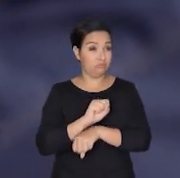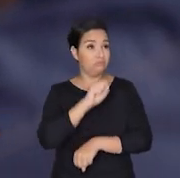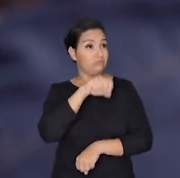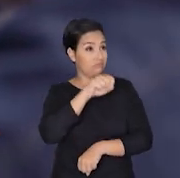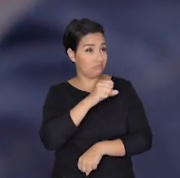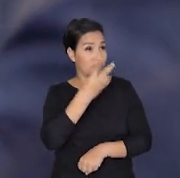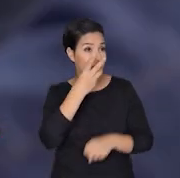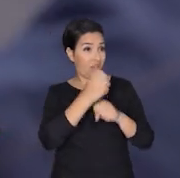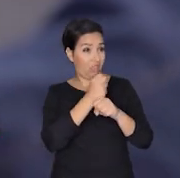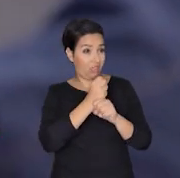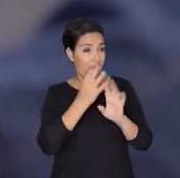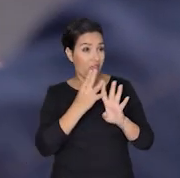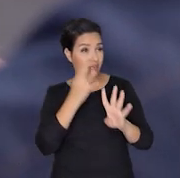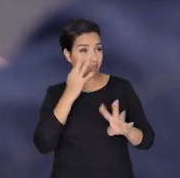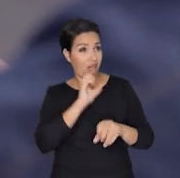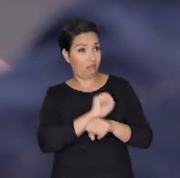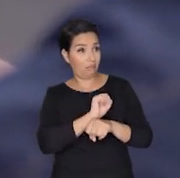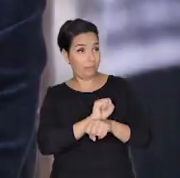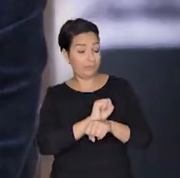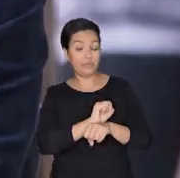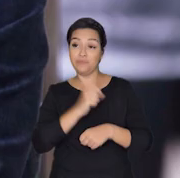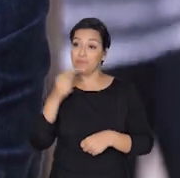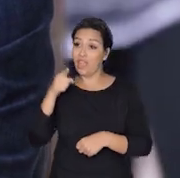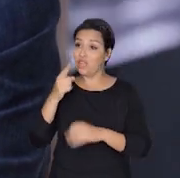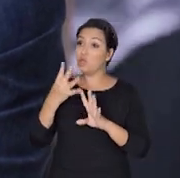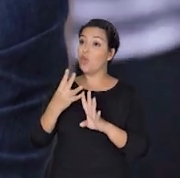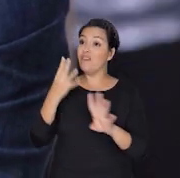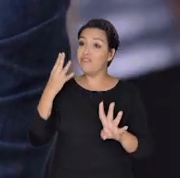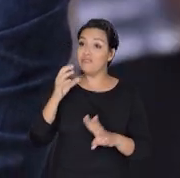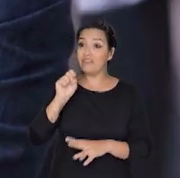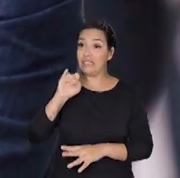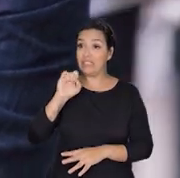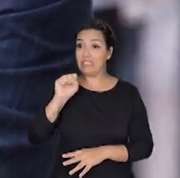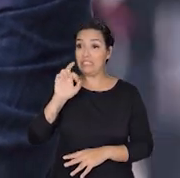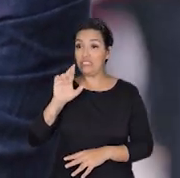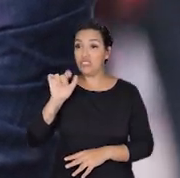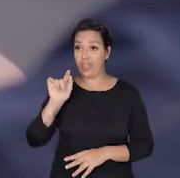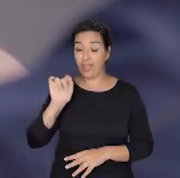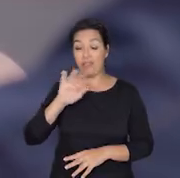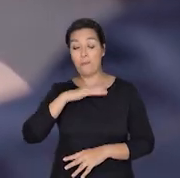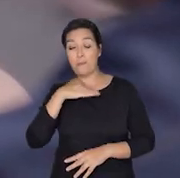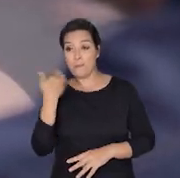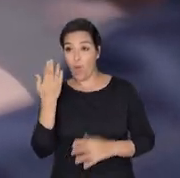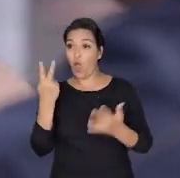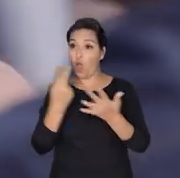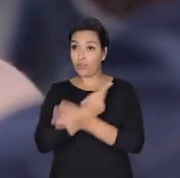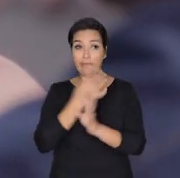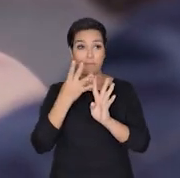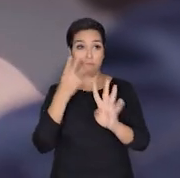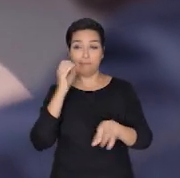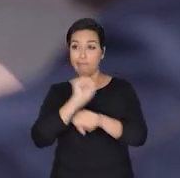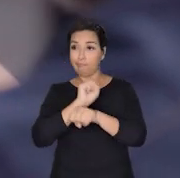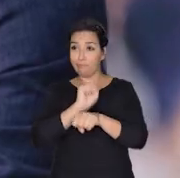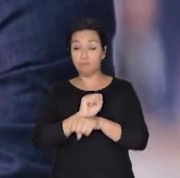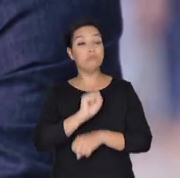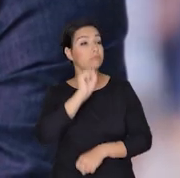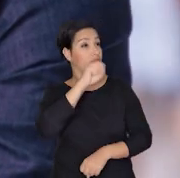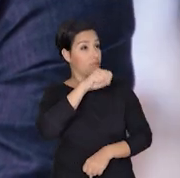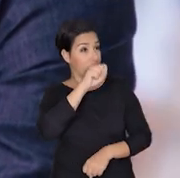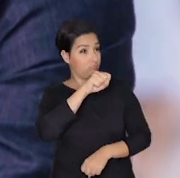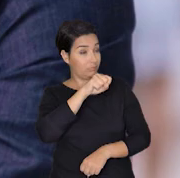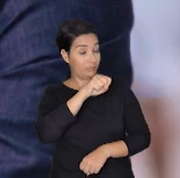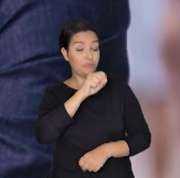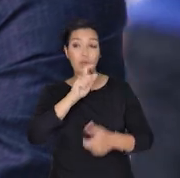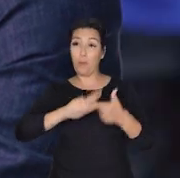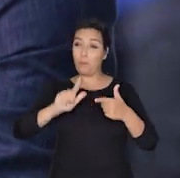que a gente chama da fila do CISREG. Tem um monte de gente que morre... Morre na fila. Na fila. Sim, eu sei. E esses números, né, de quem tem hipertensão,